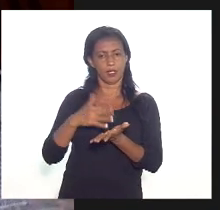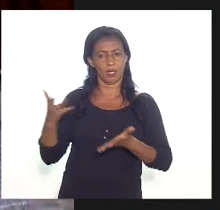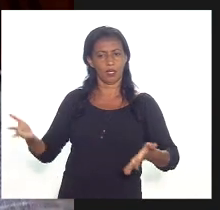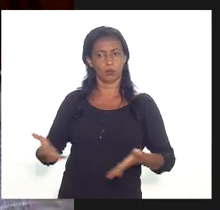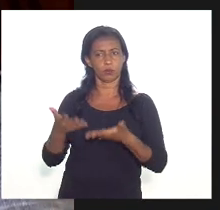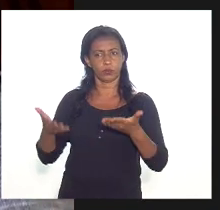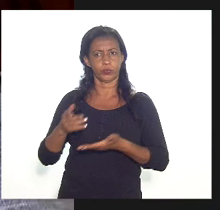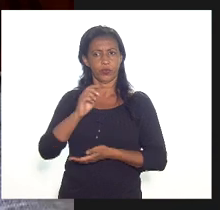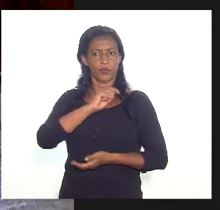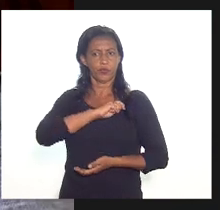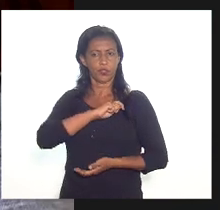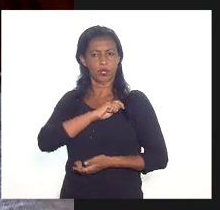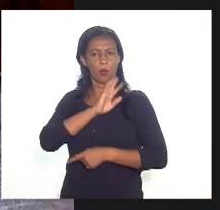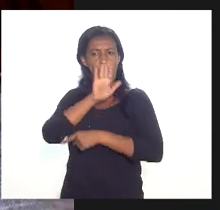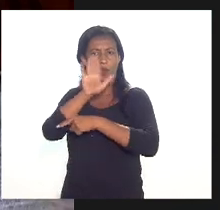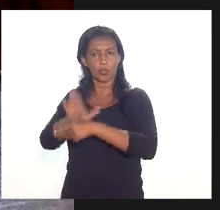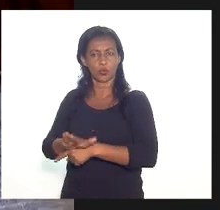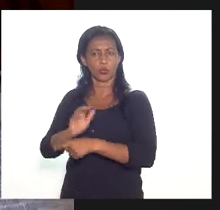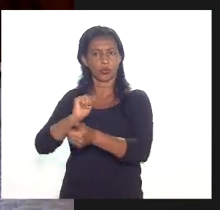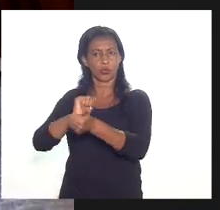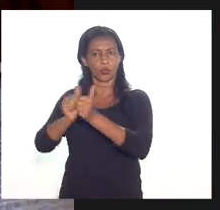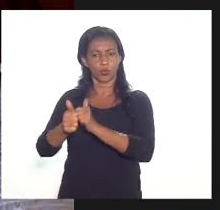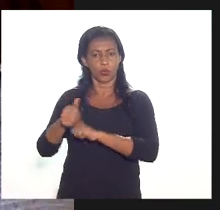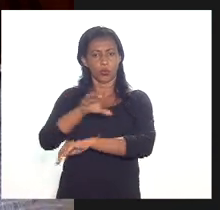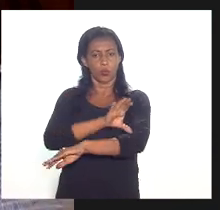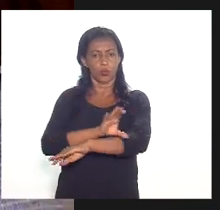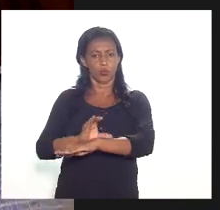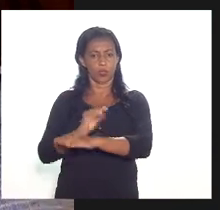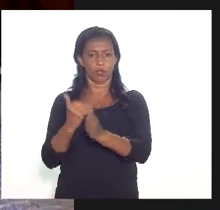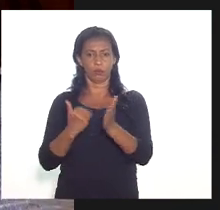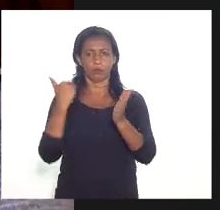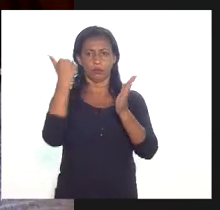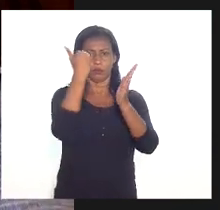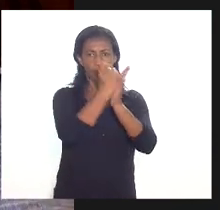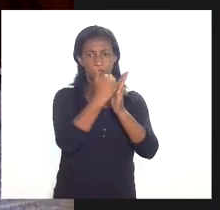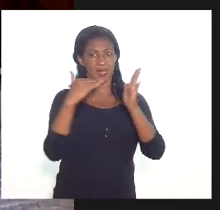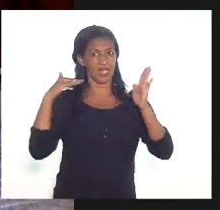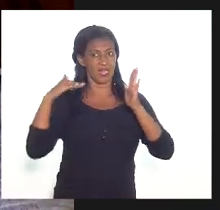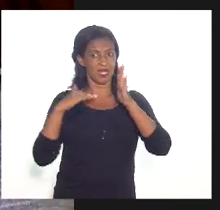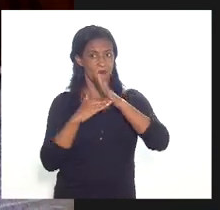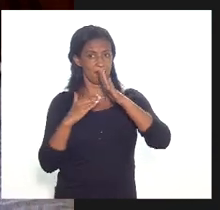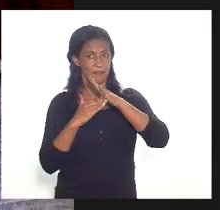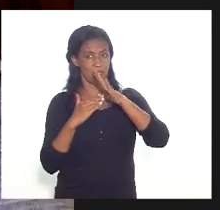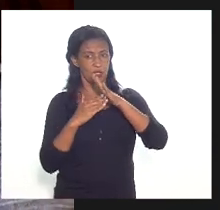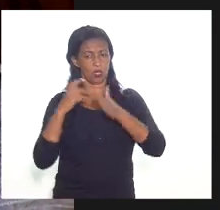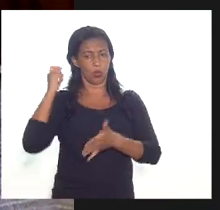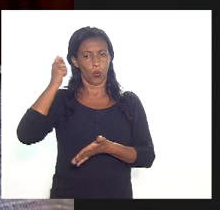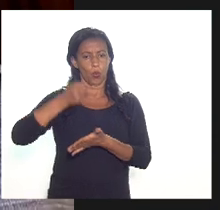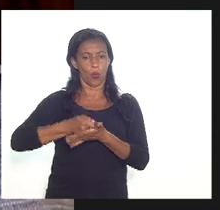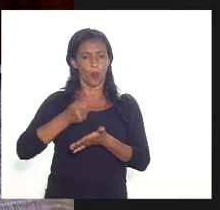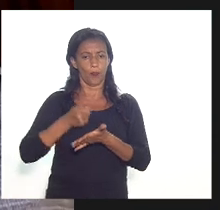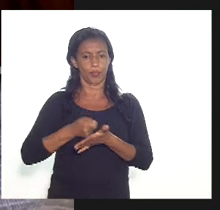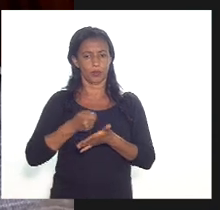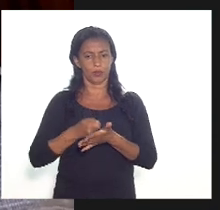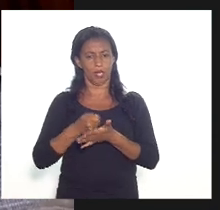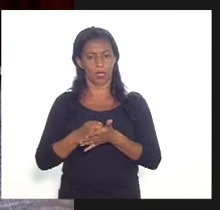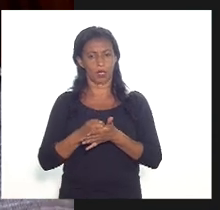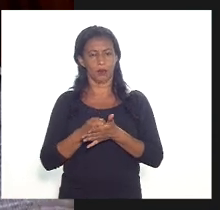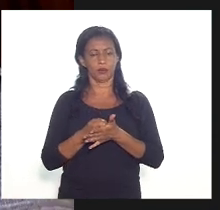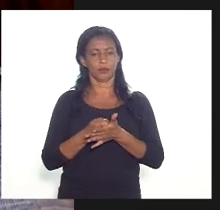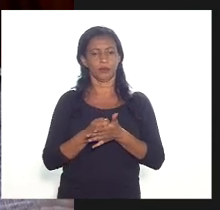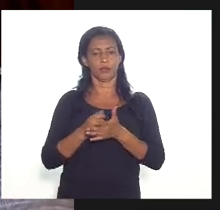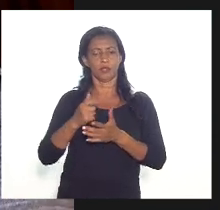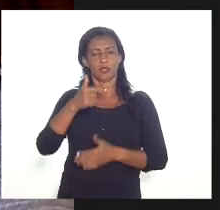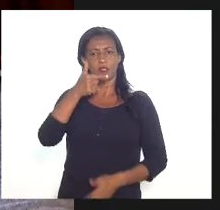fiscal para a produção cultural e atividades esportivas, não ultrapassará os seguintes limites, sendo obrigatória a concessão de, no